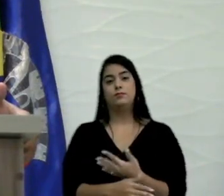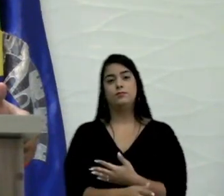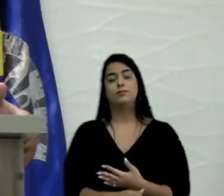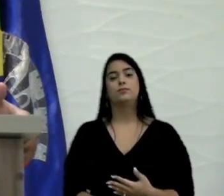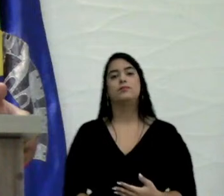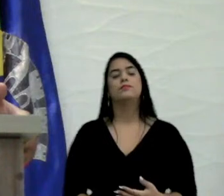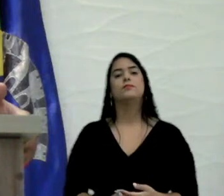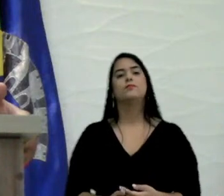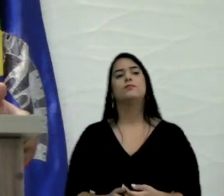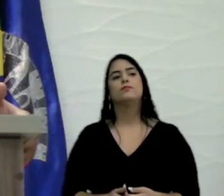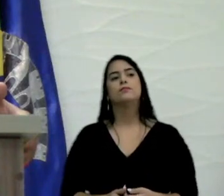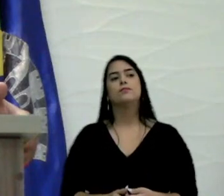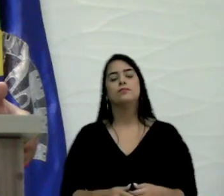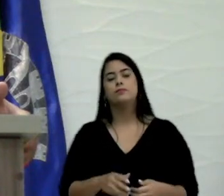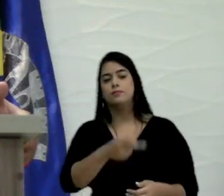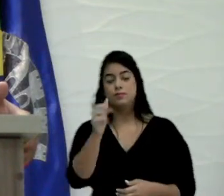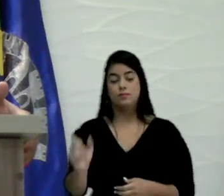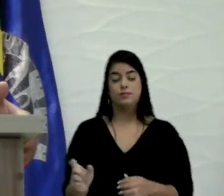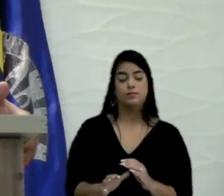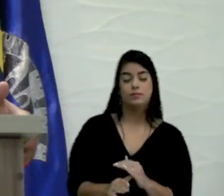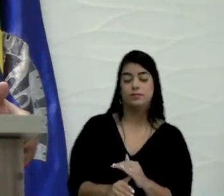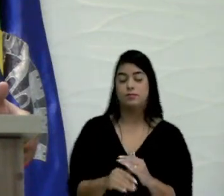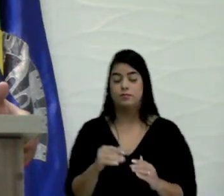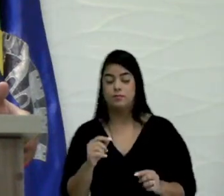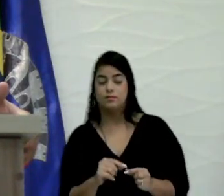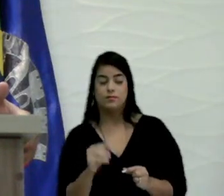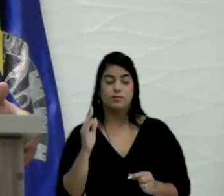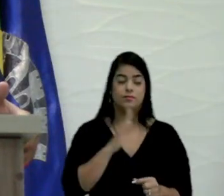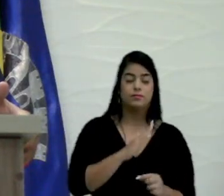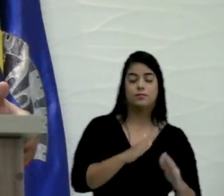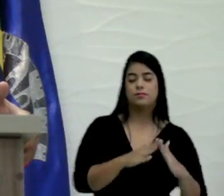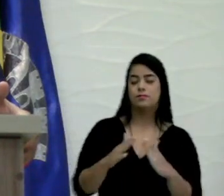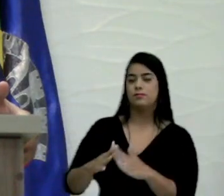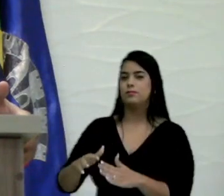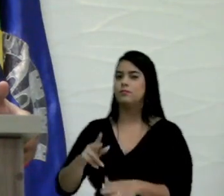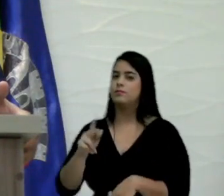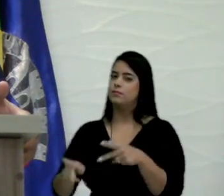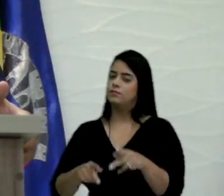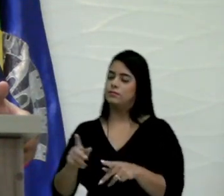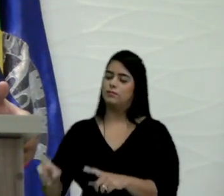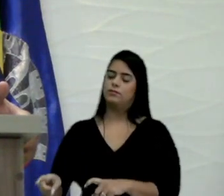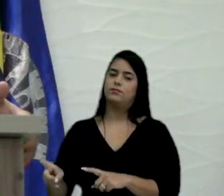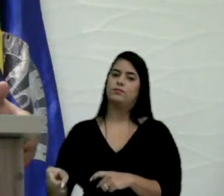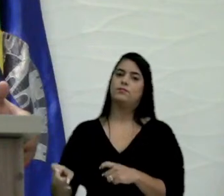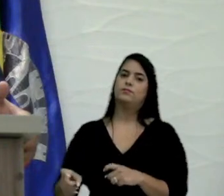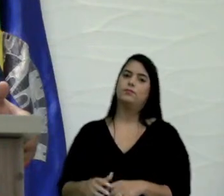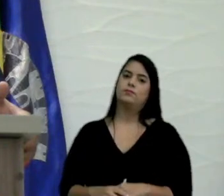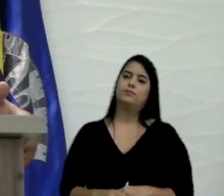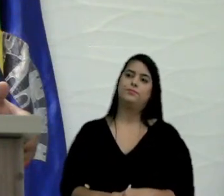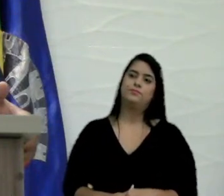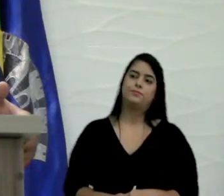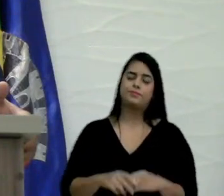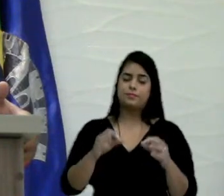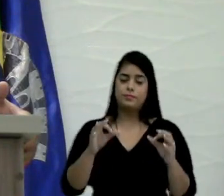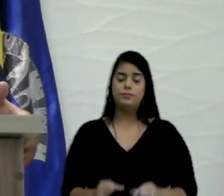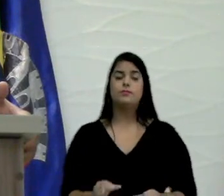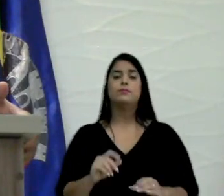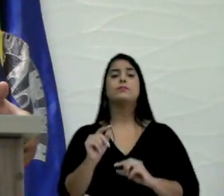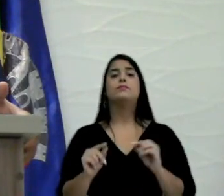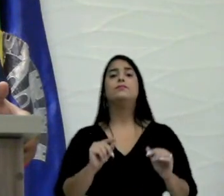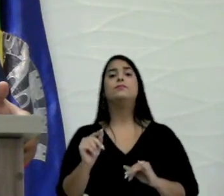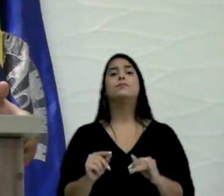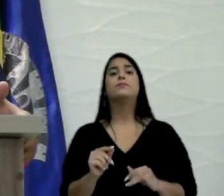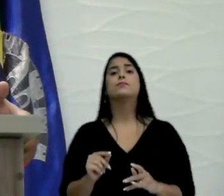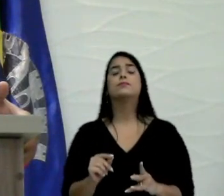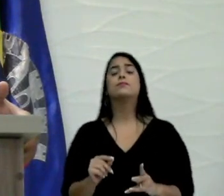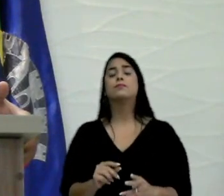estrada ou que tá ali para fazer o mal nas residências do povo dos nossos sítios então o o certo é a gente proceder da forma